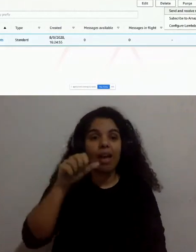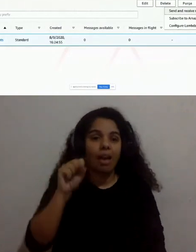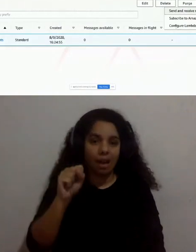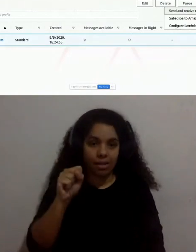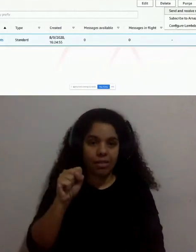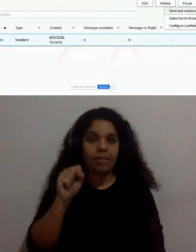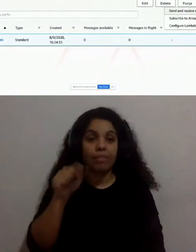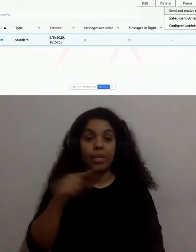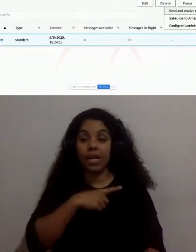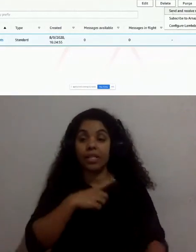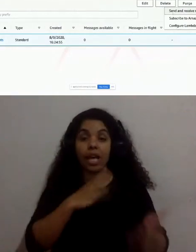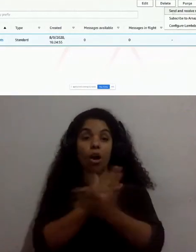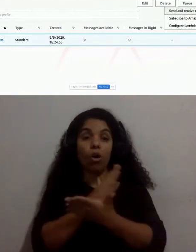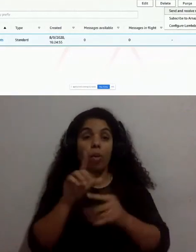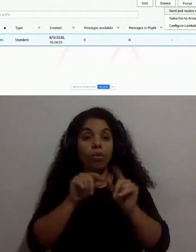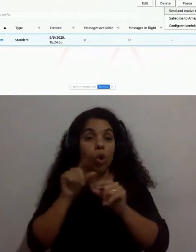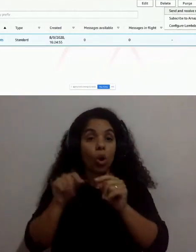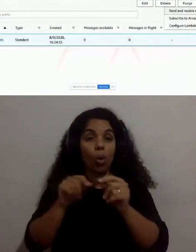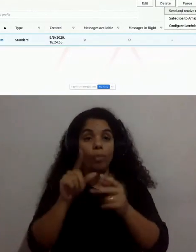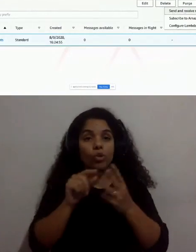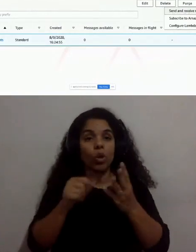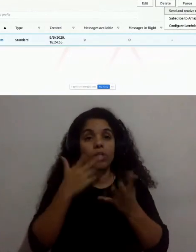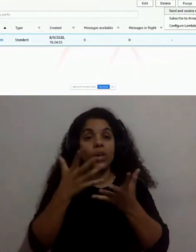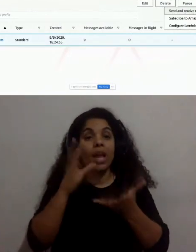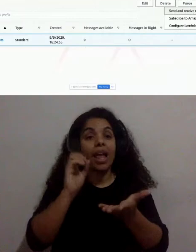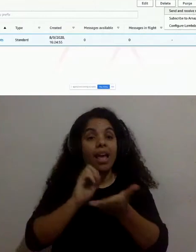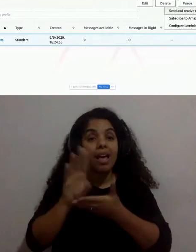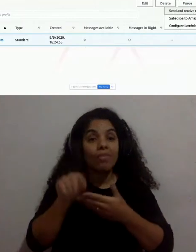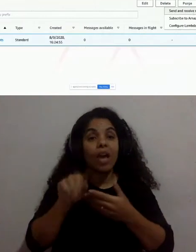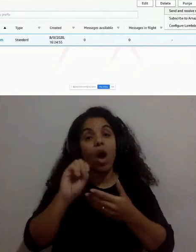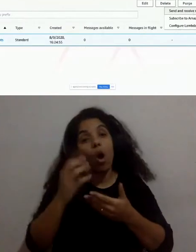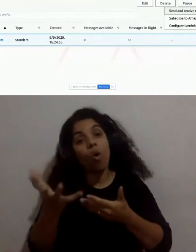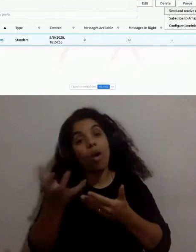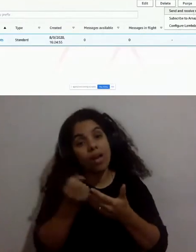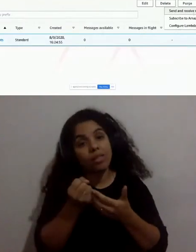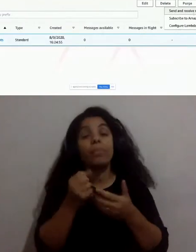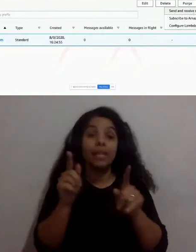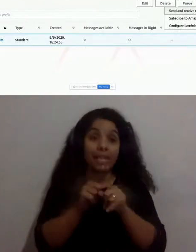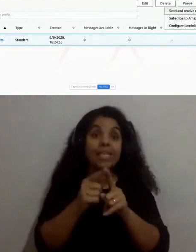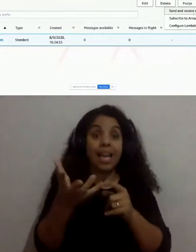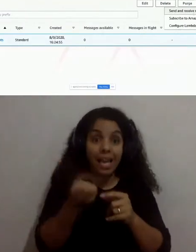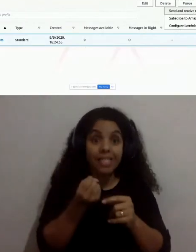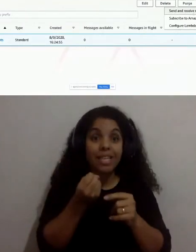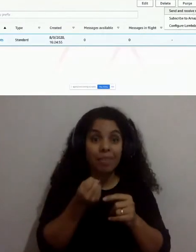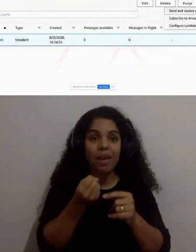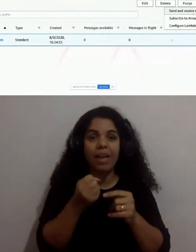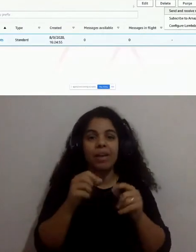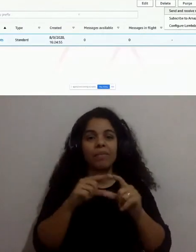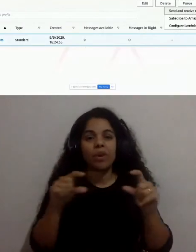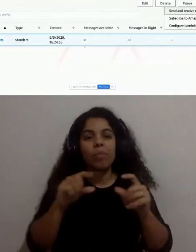eu tenho as opções. Então, eu quero enviar ou receber uma mensagem,